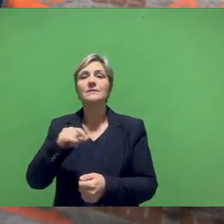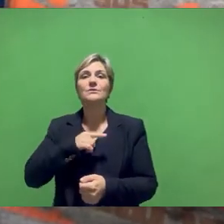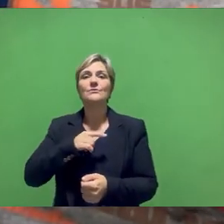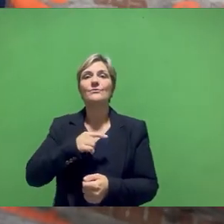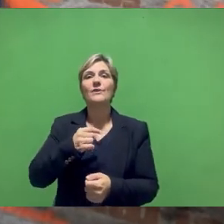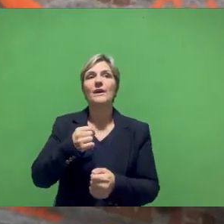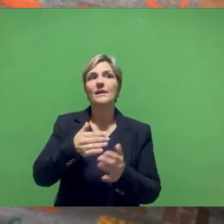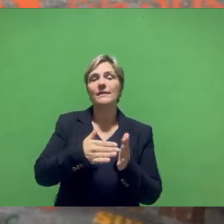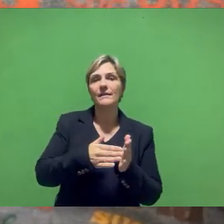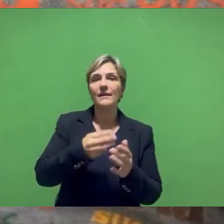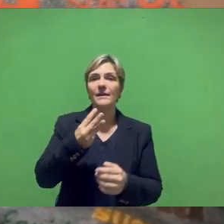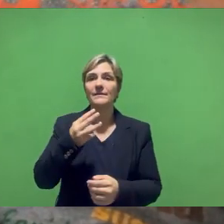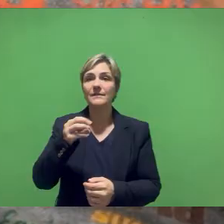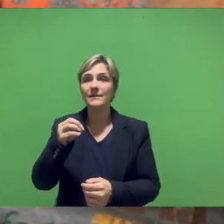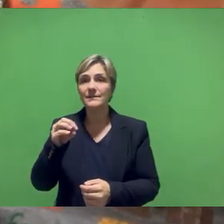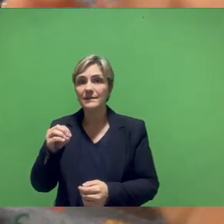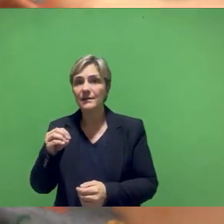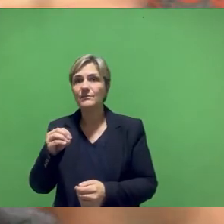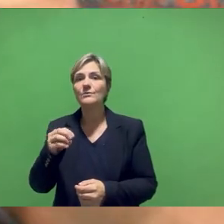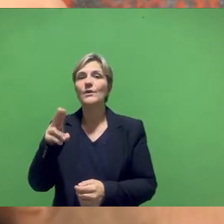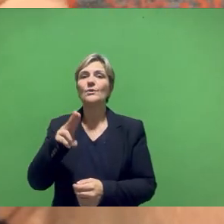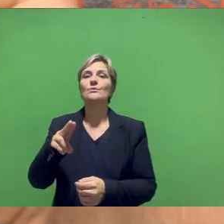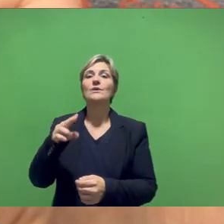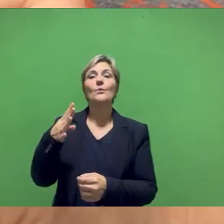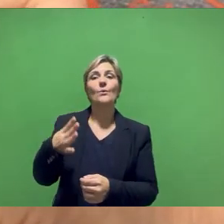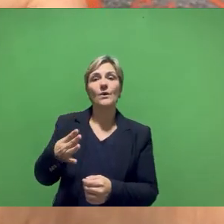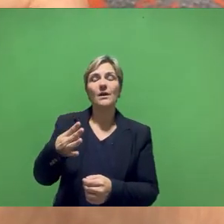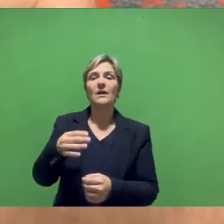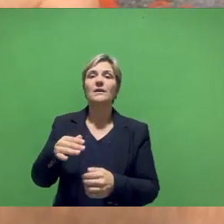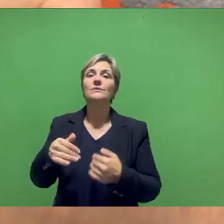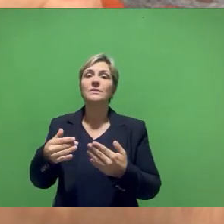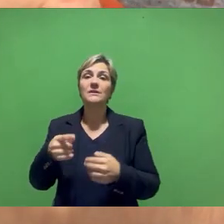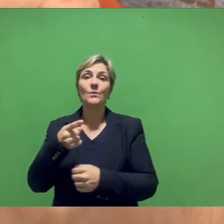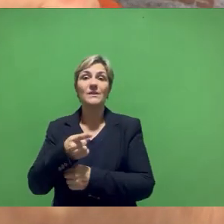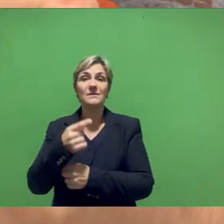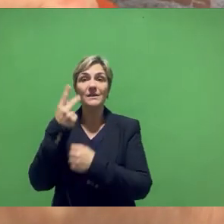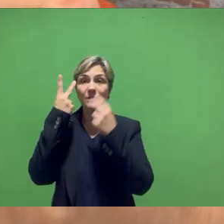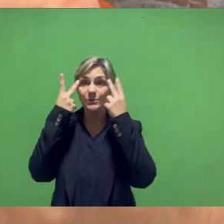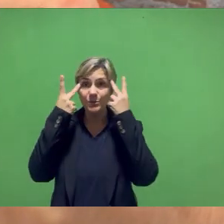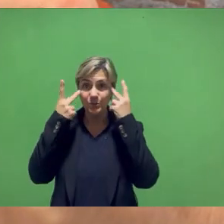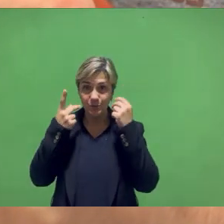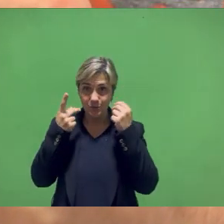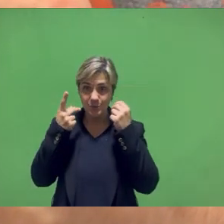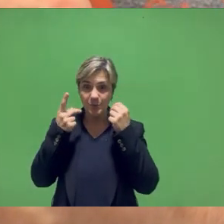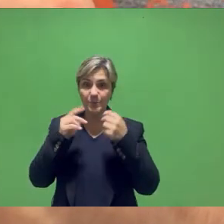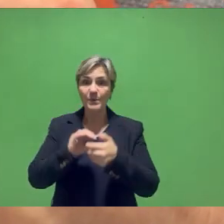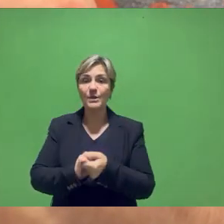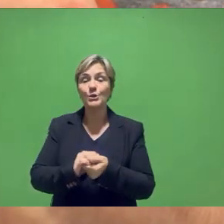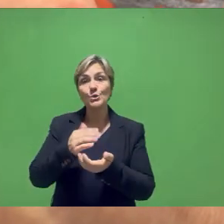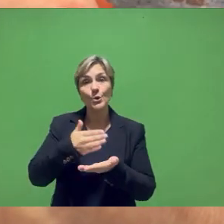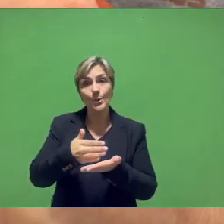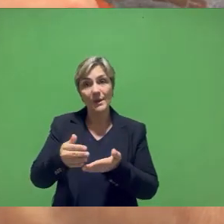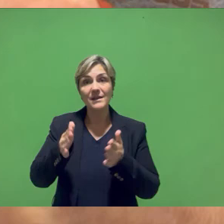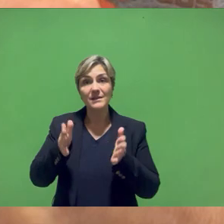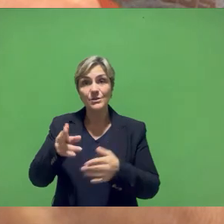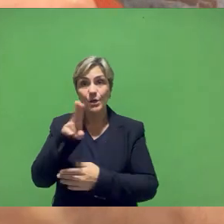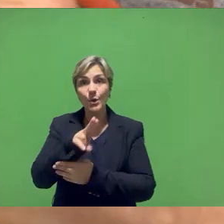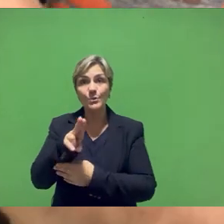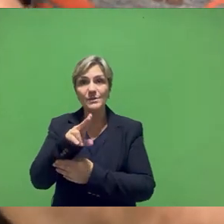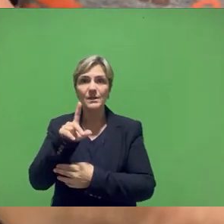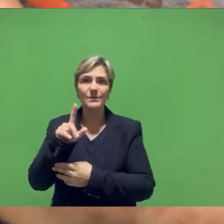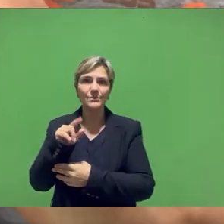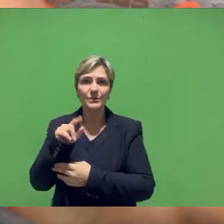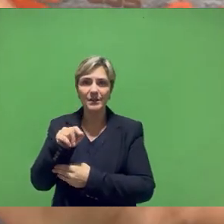de 250 a 300, vai usar 4. Então, essa aqui, normalmente, começa já usando